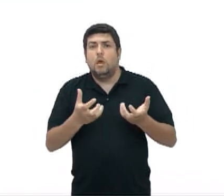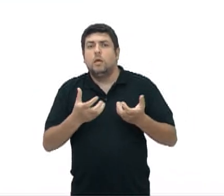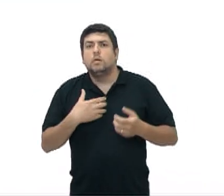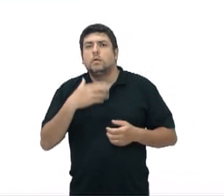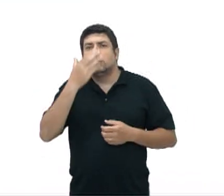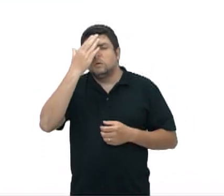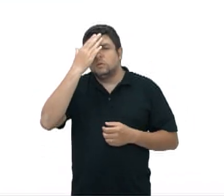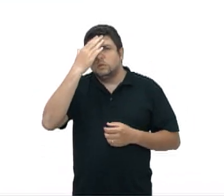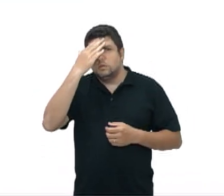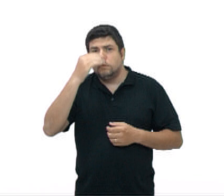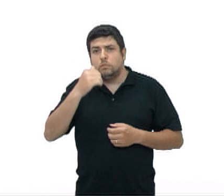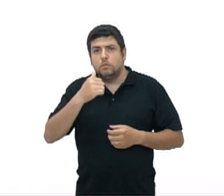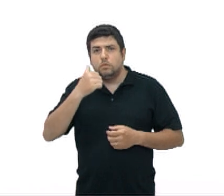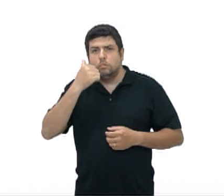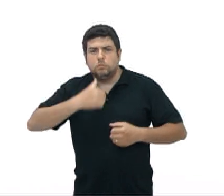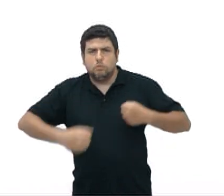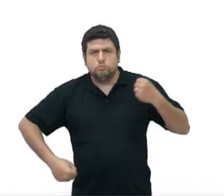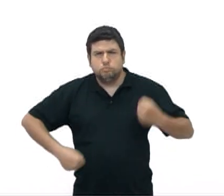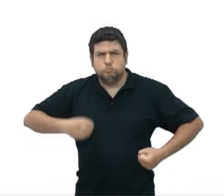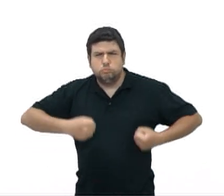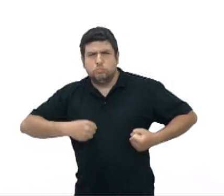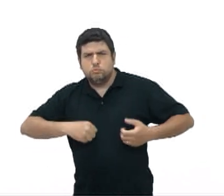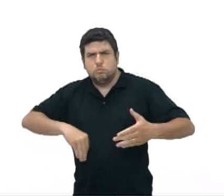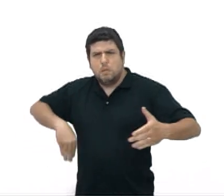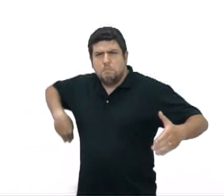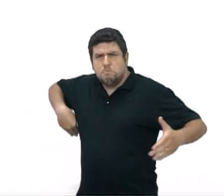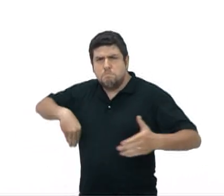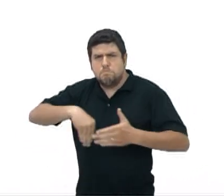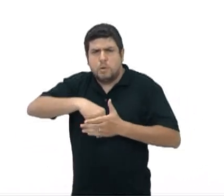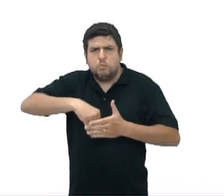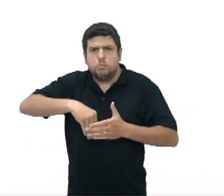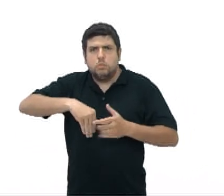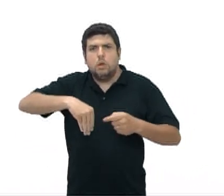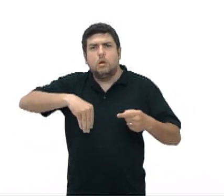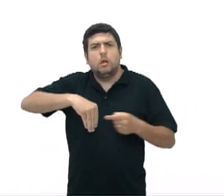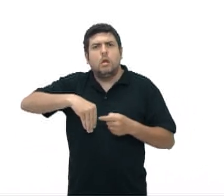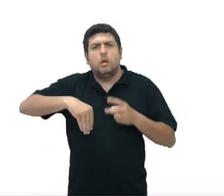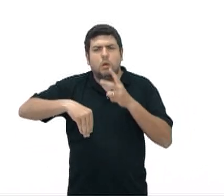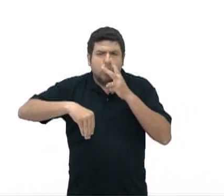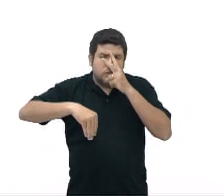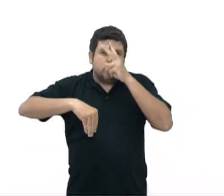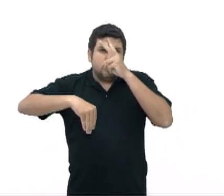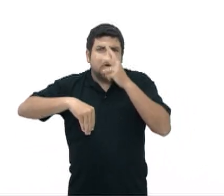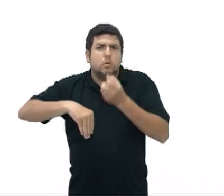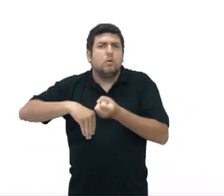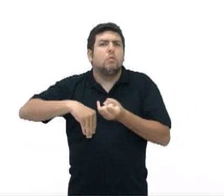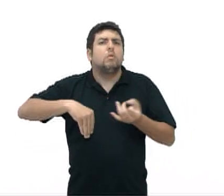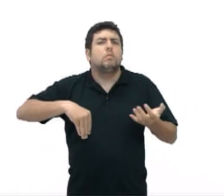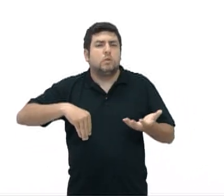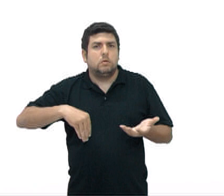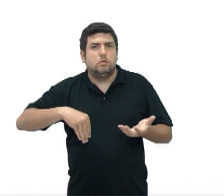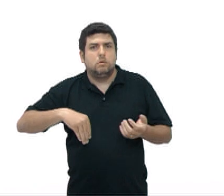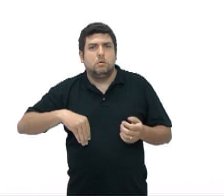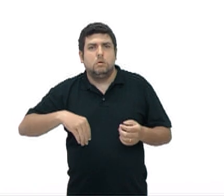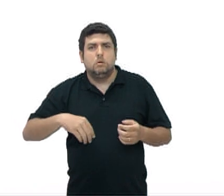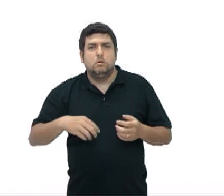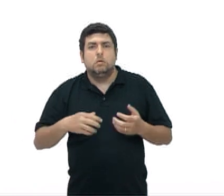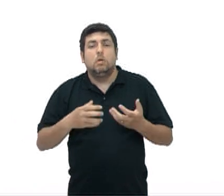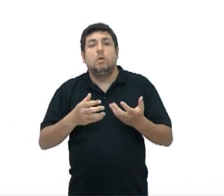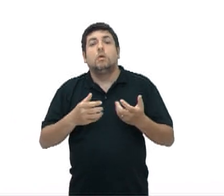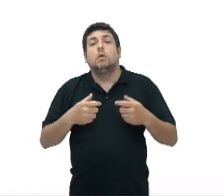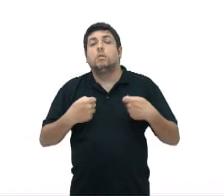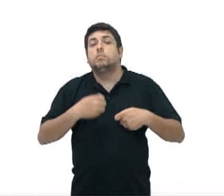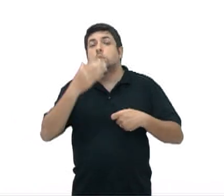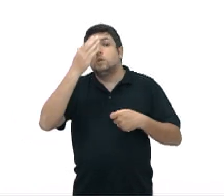pé da jogadora. Ok? Bem, o que eu vou fazer? Eu vou utilizar o dado anterior, que é o impulso. Para isso,